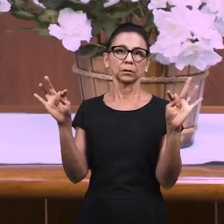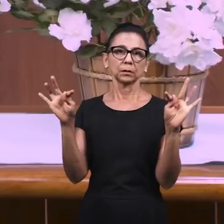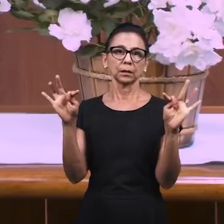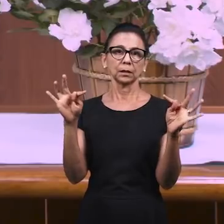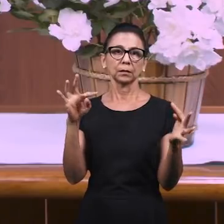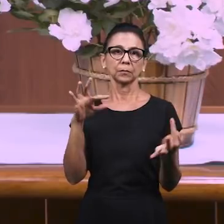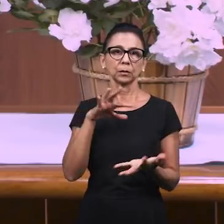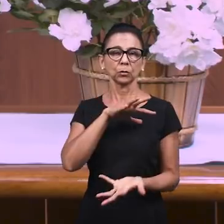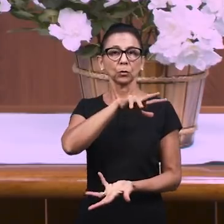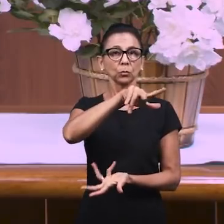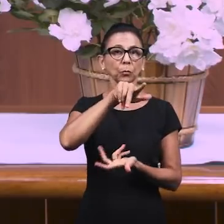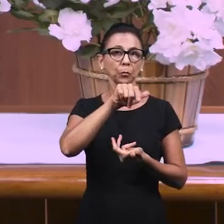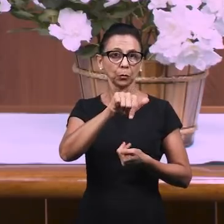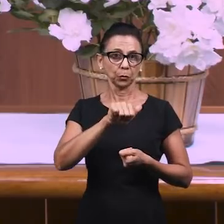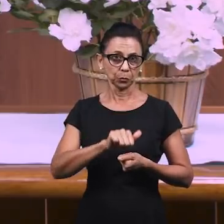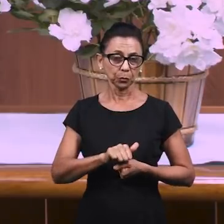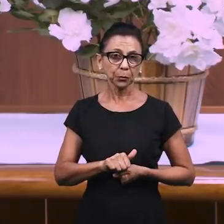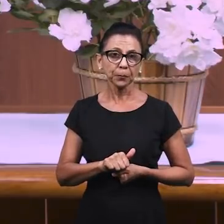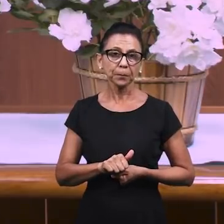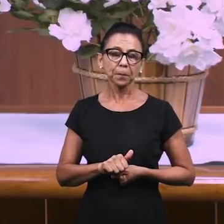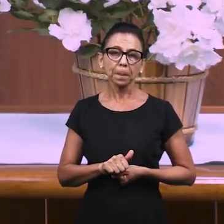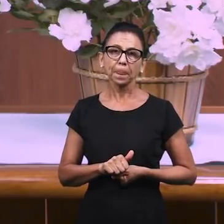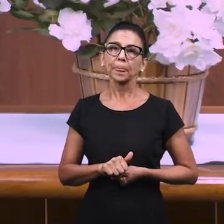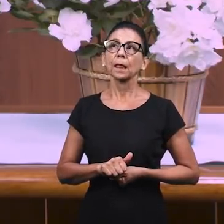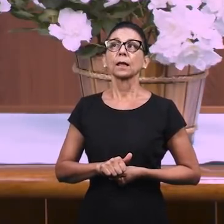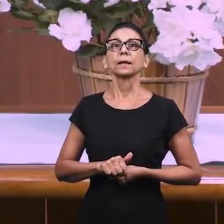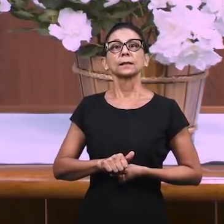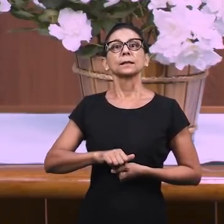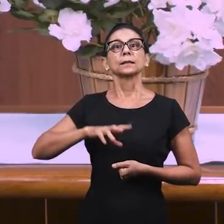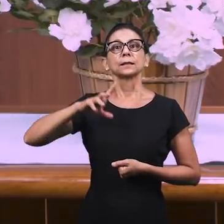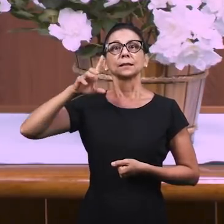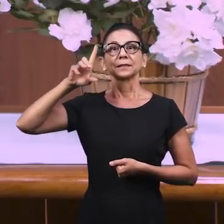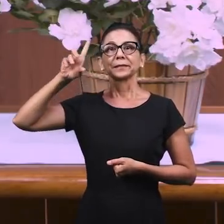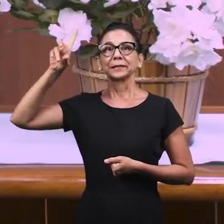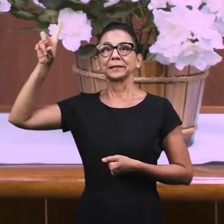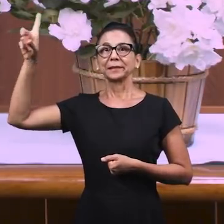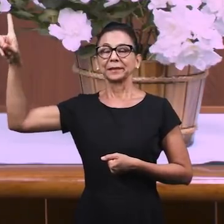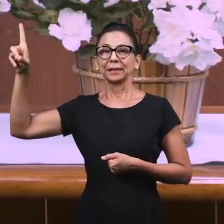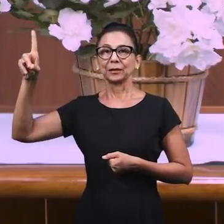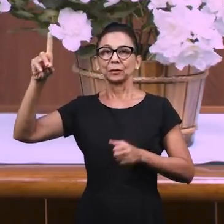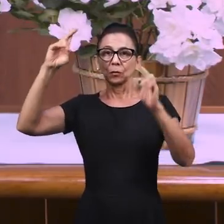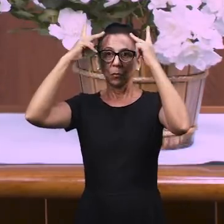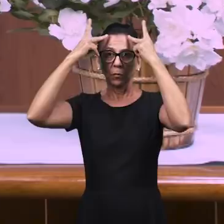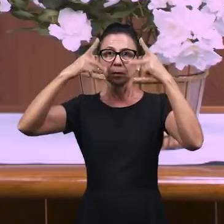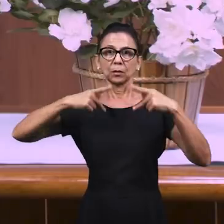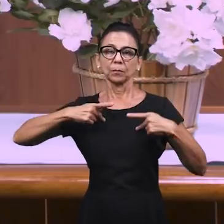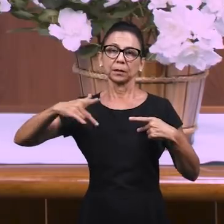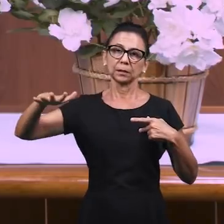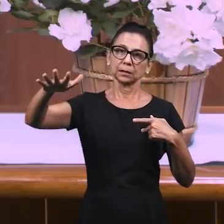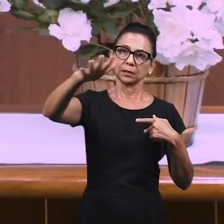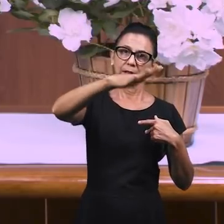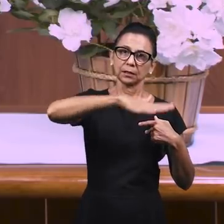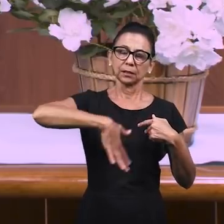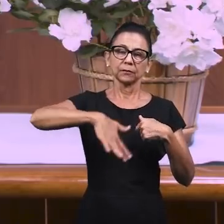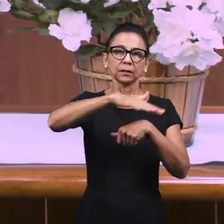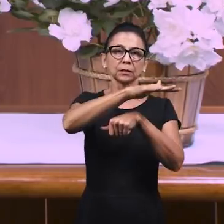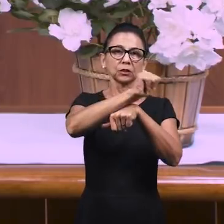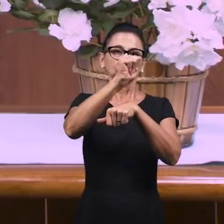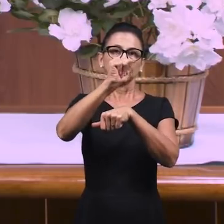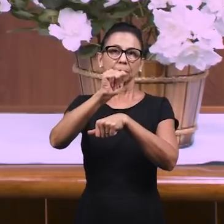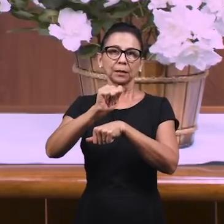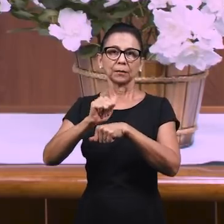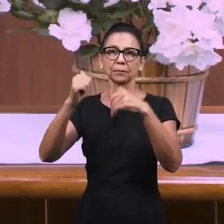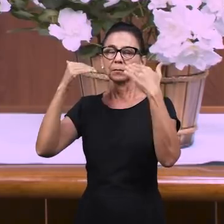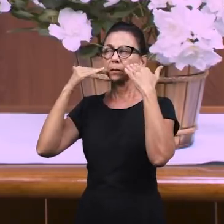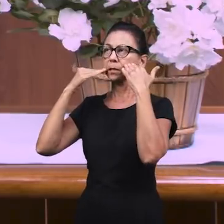mundo, que todo homem, haverá um momento que todo homem será convocado a estar diante do